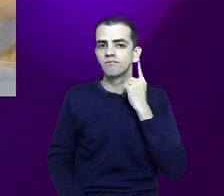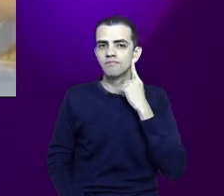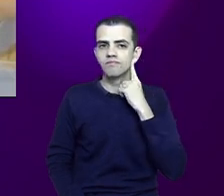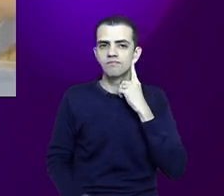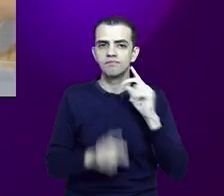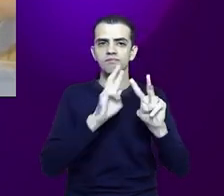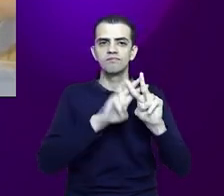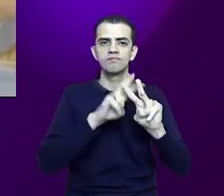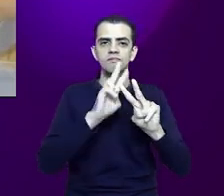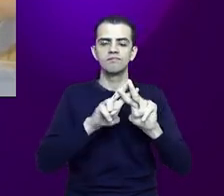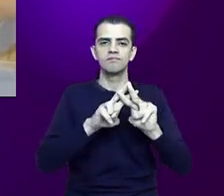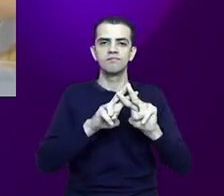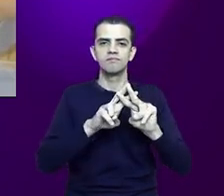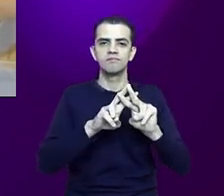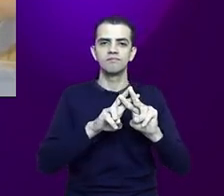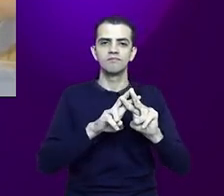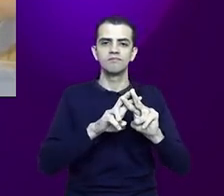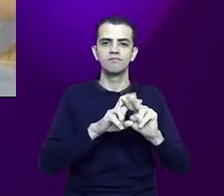a